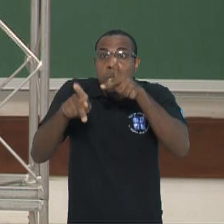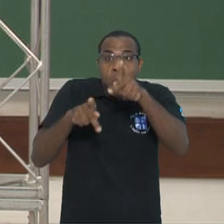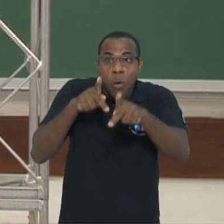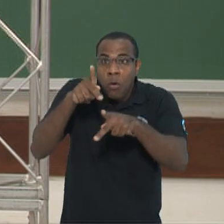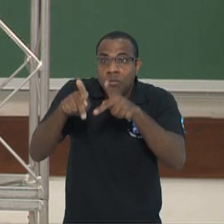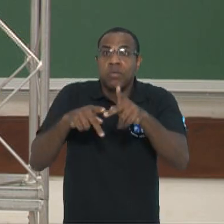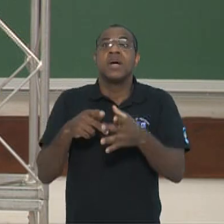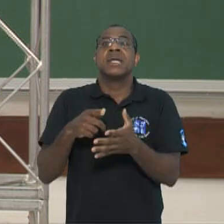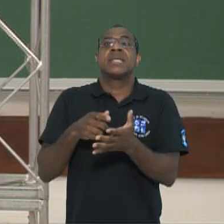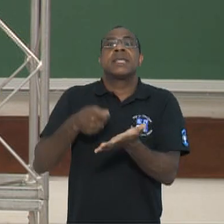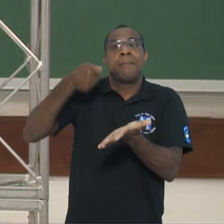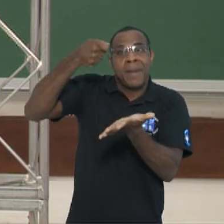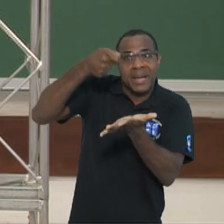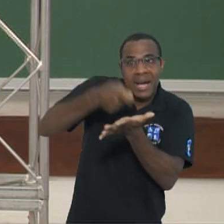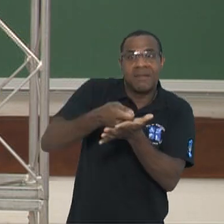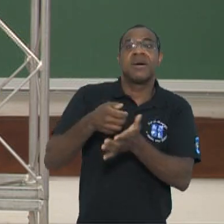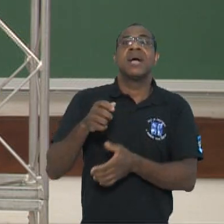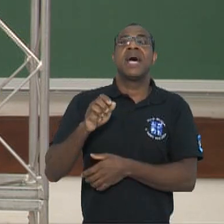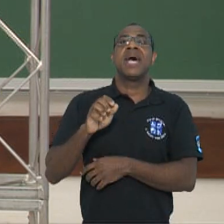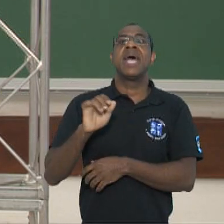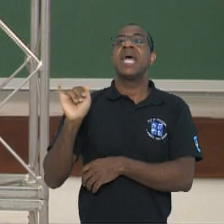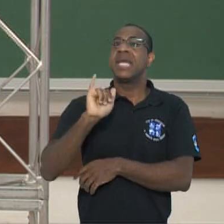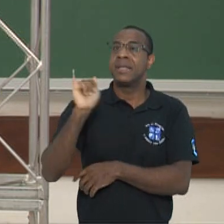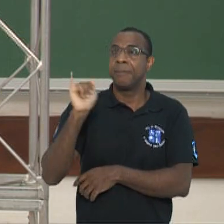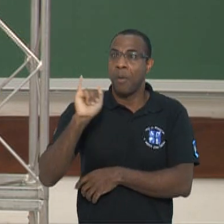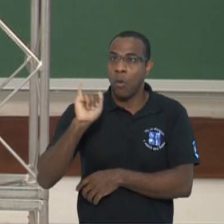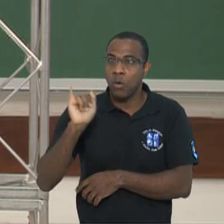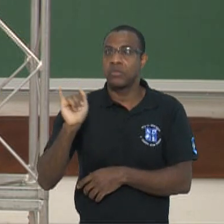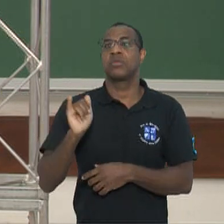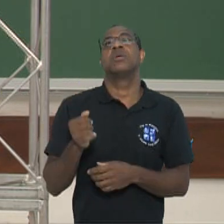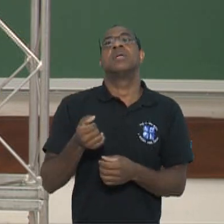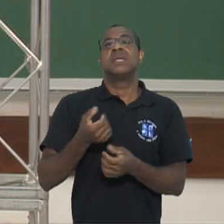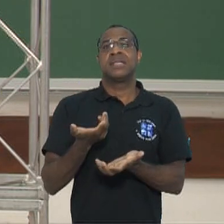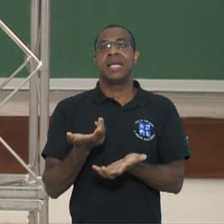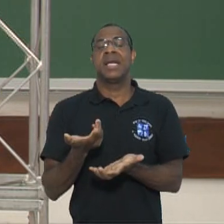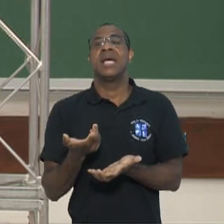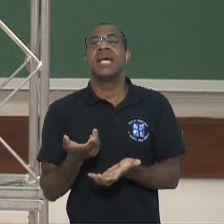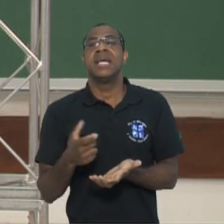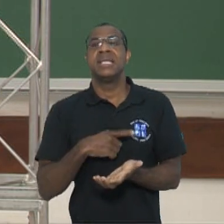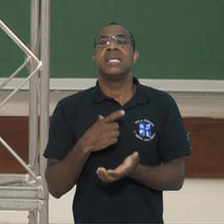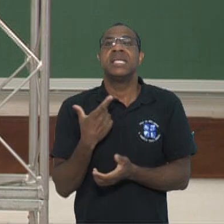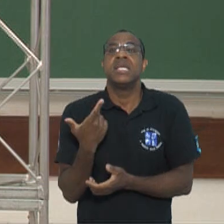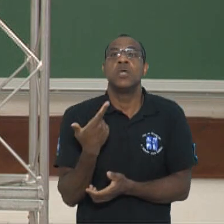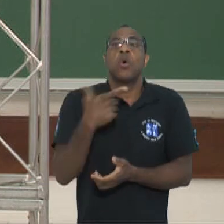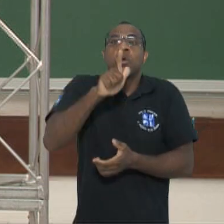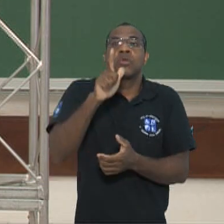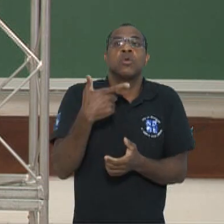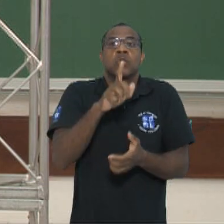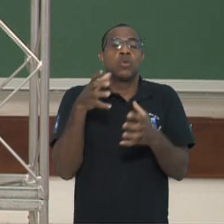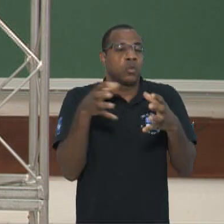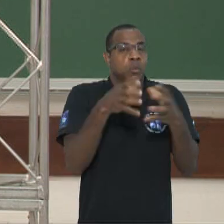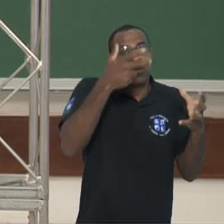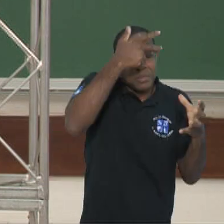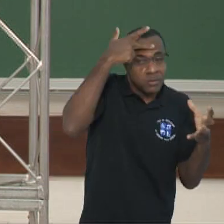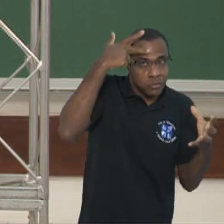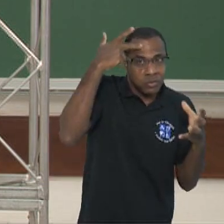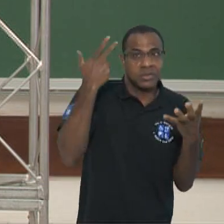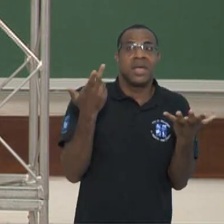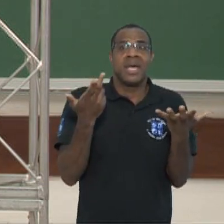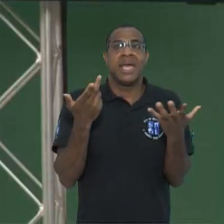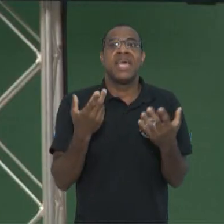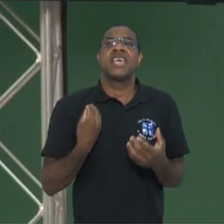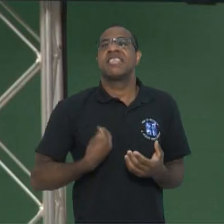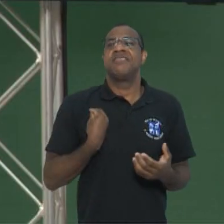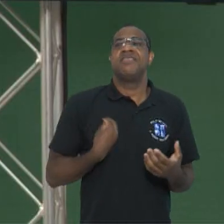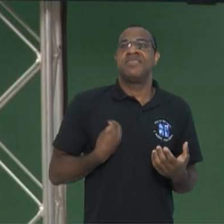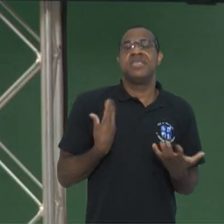taxas, impostos, tributos, enquanto que uma minoria vivendo de boa lá no palácio, como diz o outro, junto com o faraó, tendo